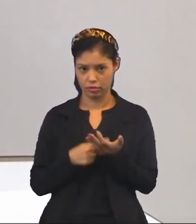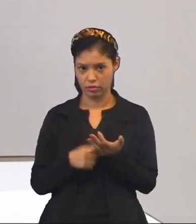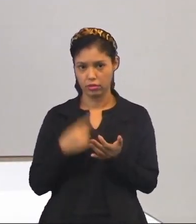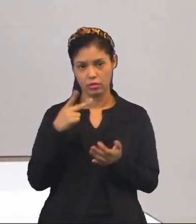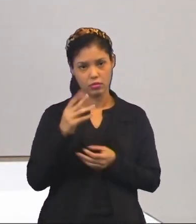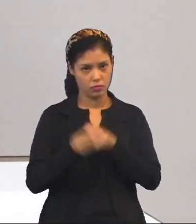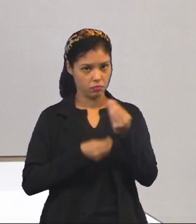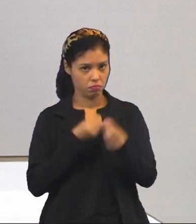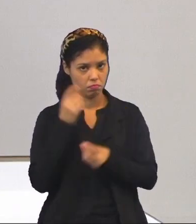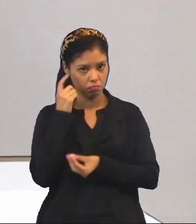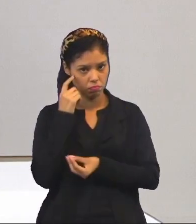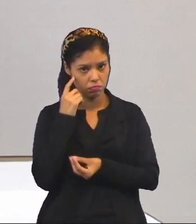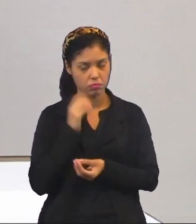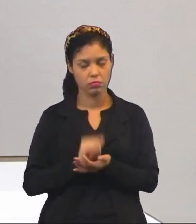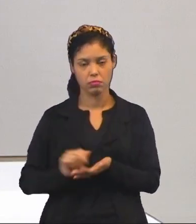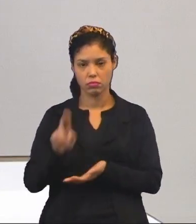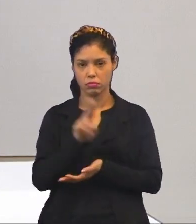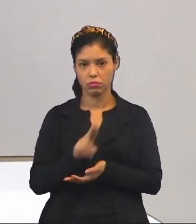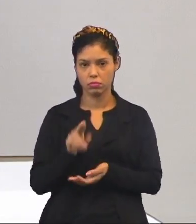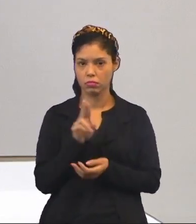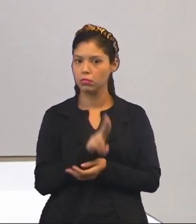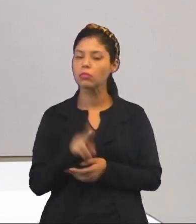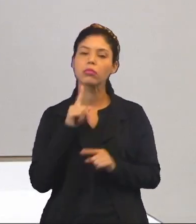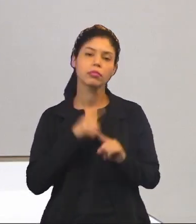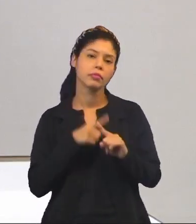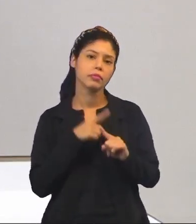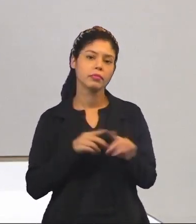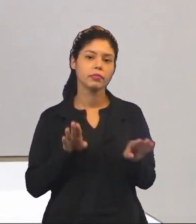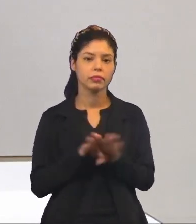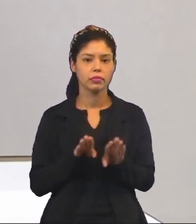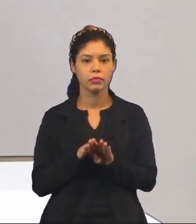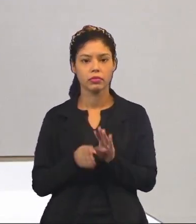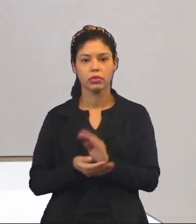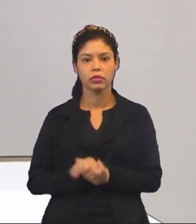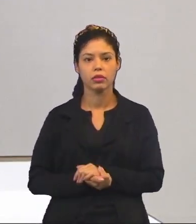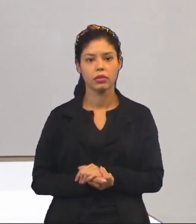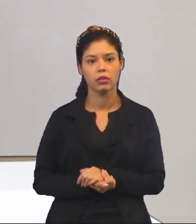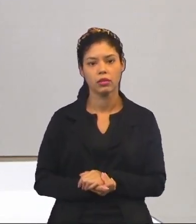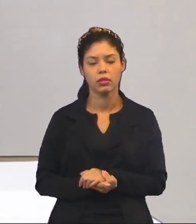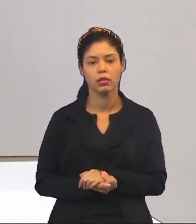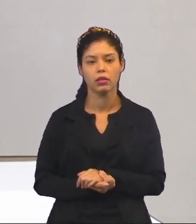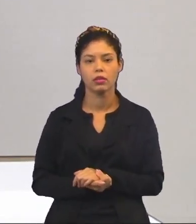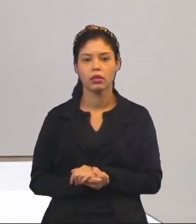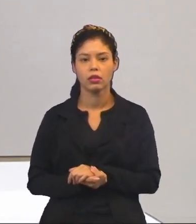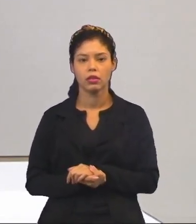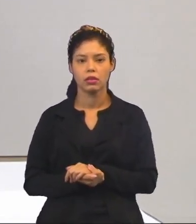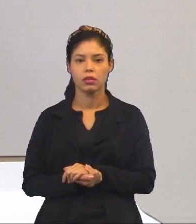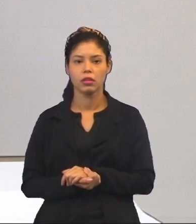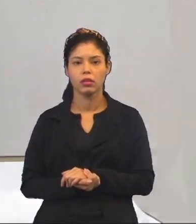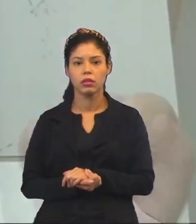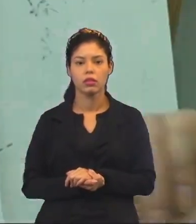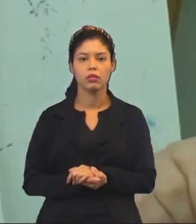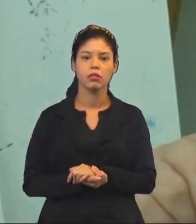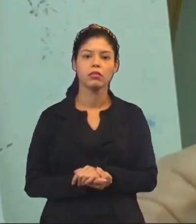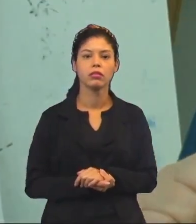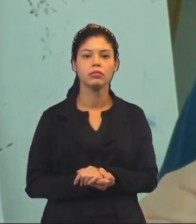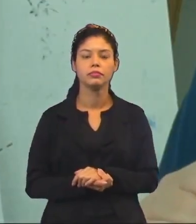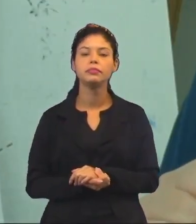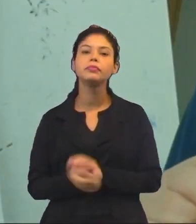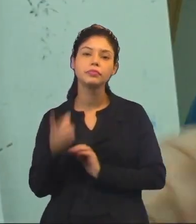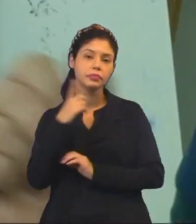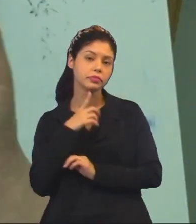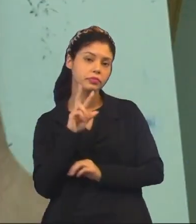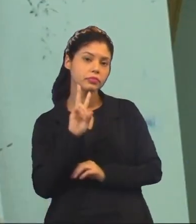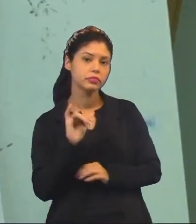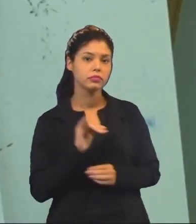com a sua forma de querer utilizar. Dá para usar a multiplicação aqui também, Você pode fazer 2 vezes 70, você